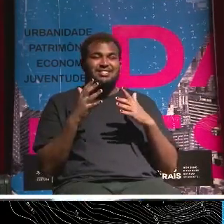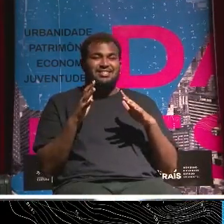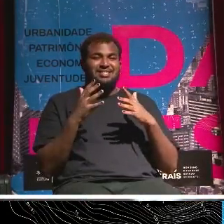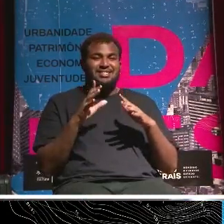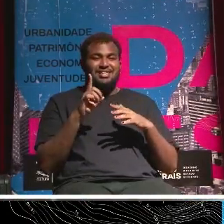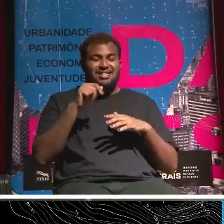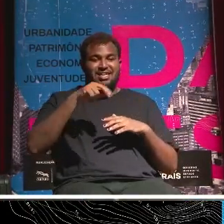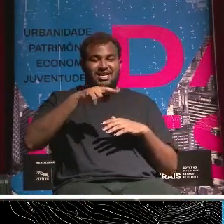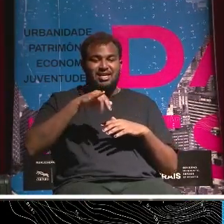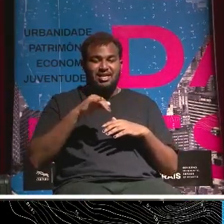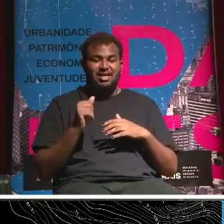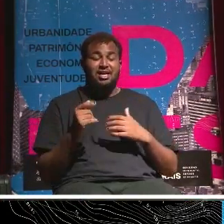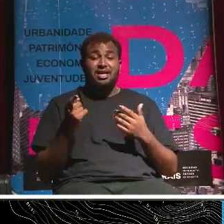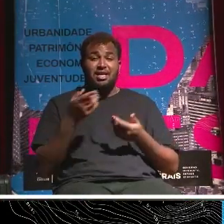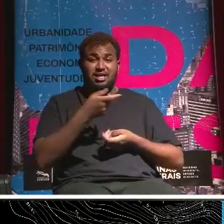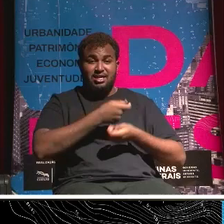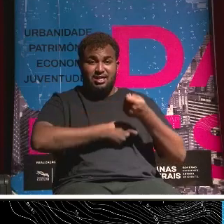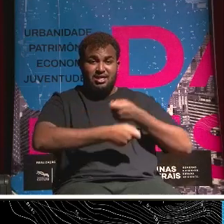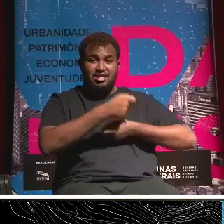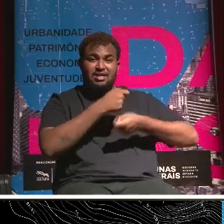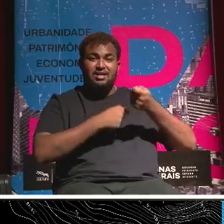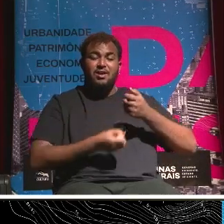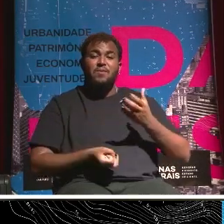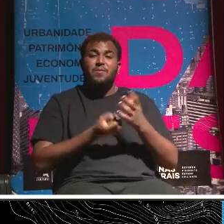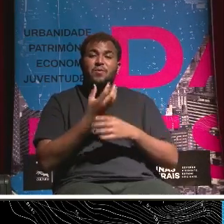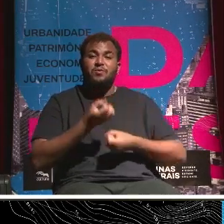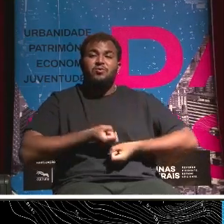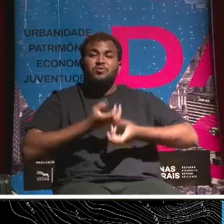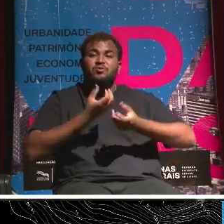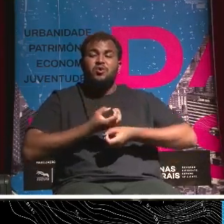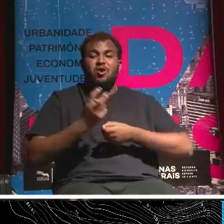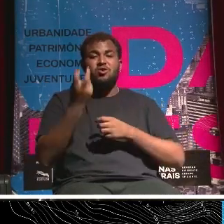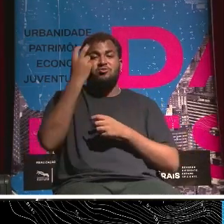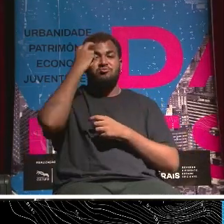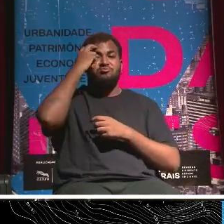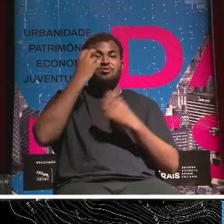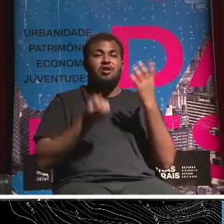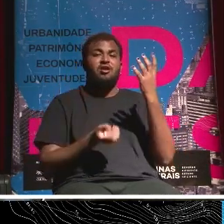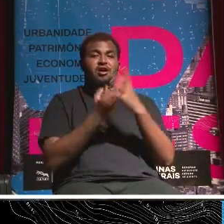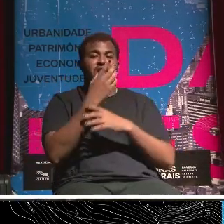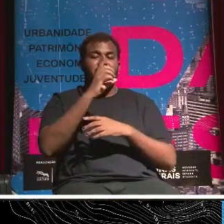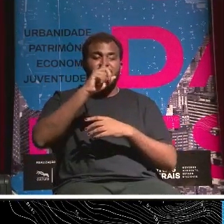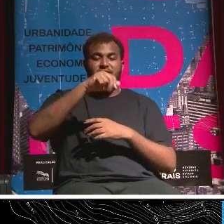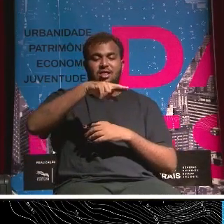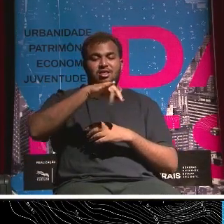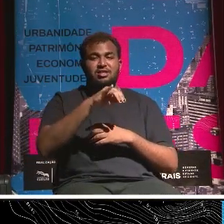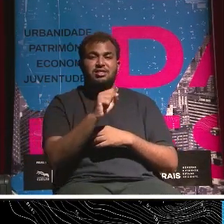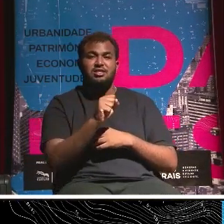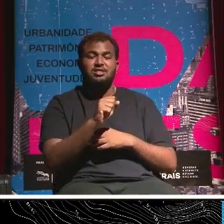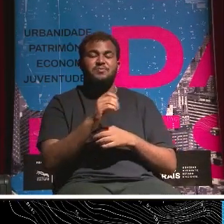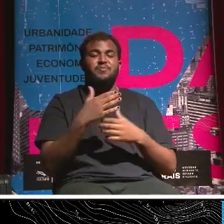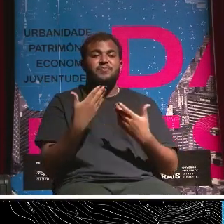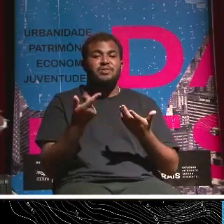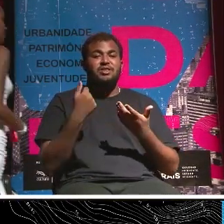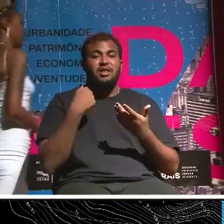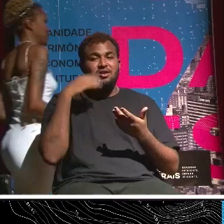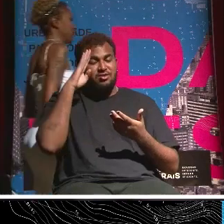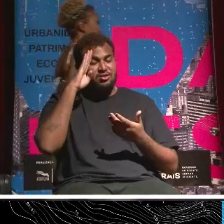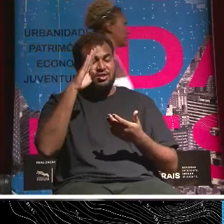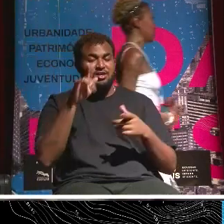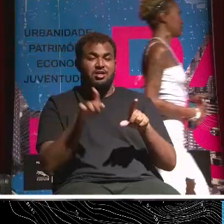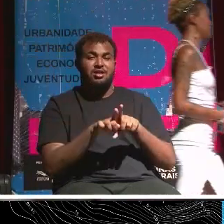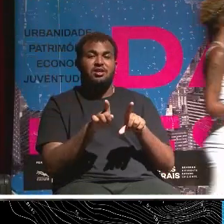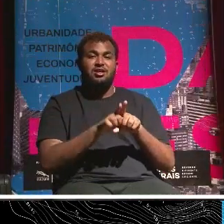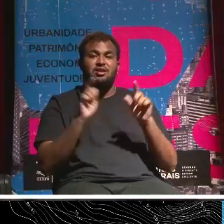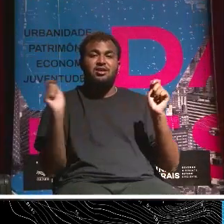Dani Mendes é gestora e produtora cultural, fundadora da Dane-se Produções. É diretora do